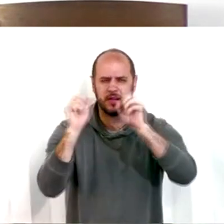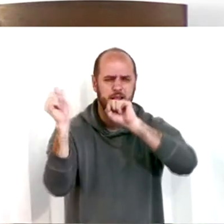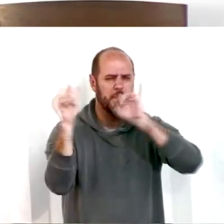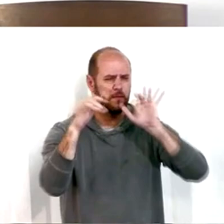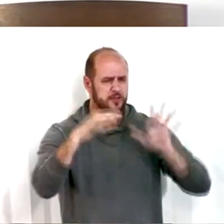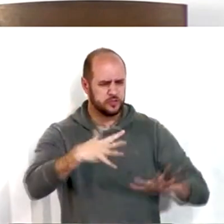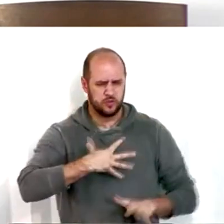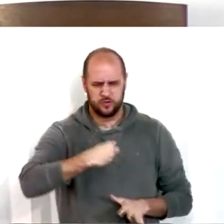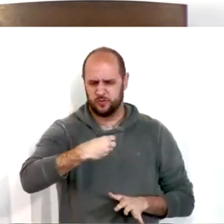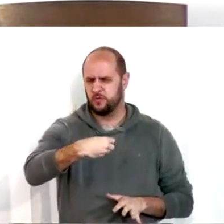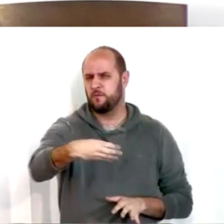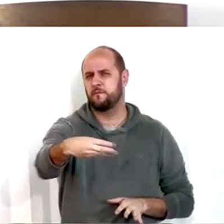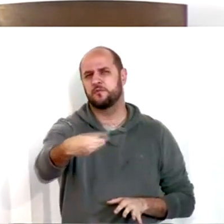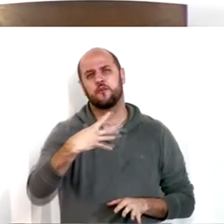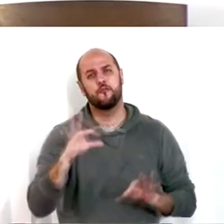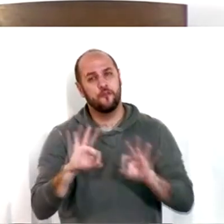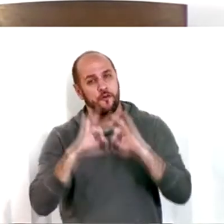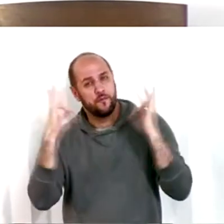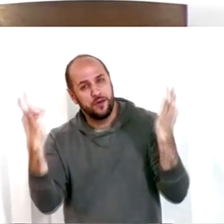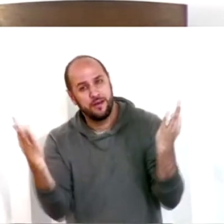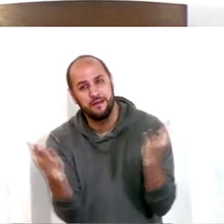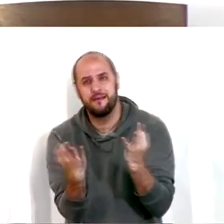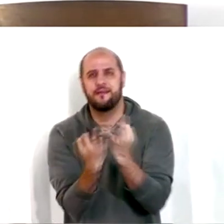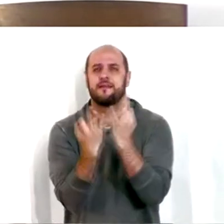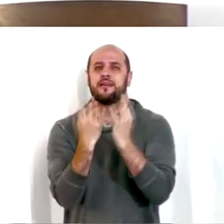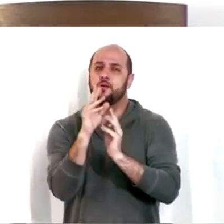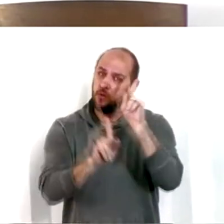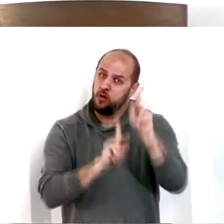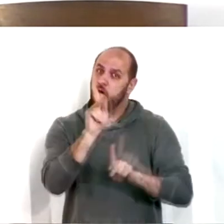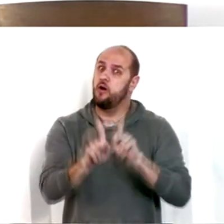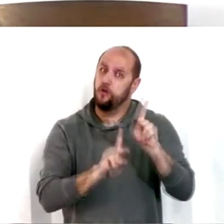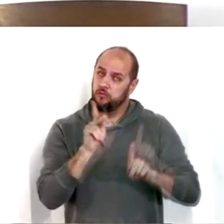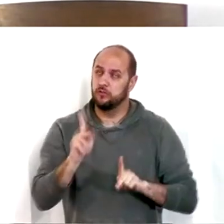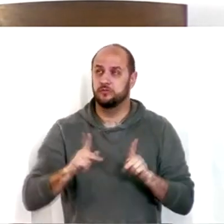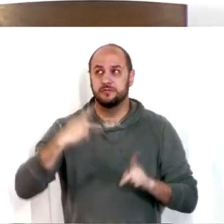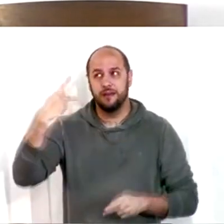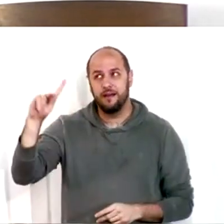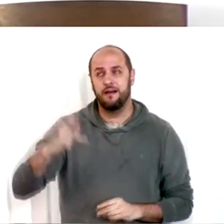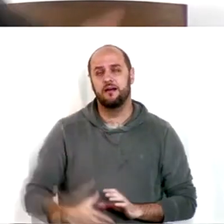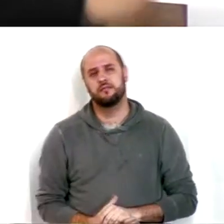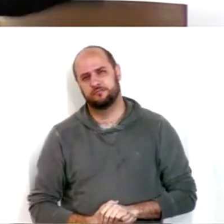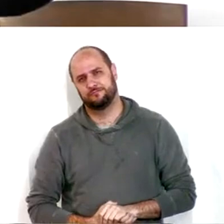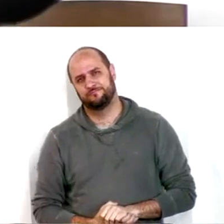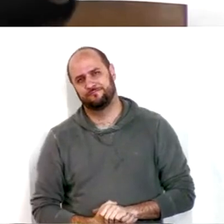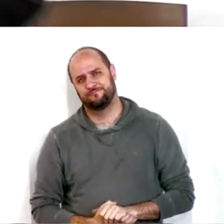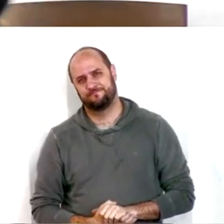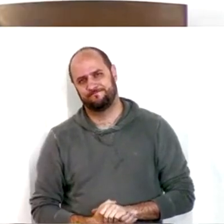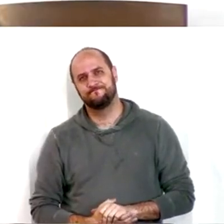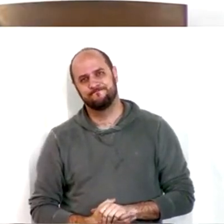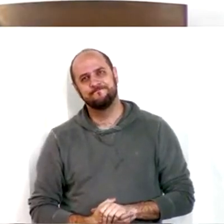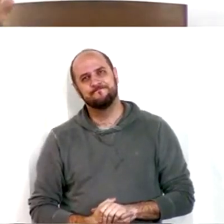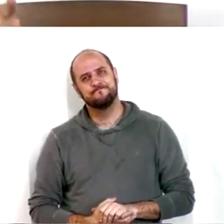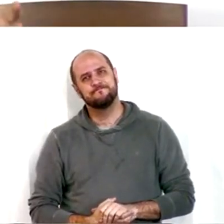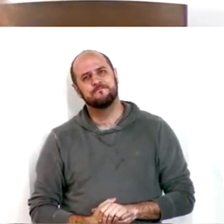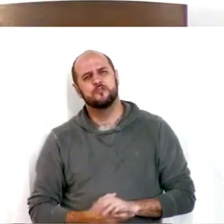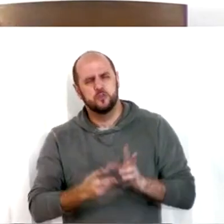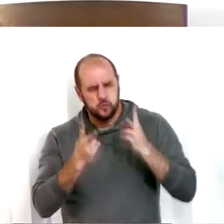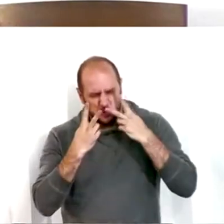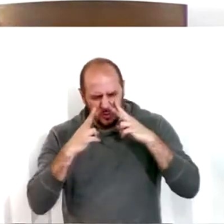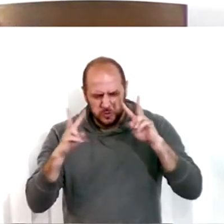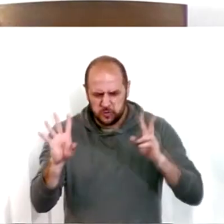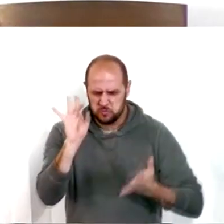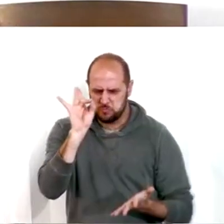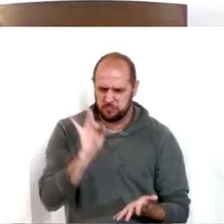as gerações das famílias do seu povo. Isso seria um testemunho concreto